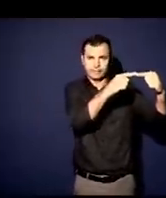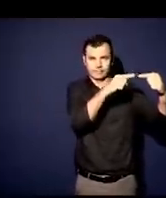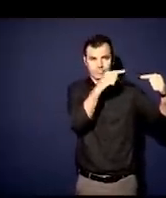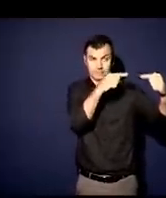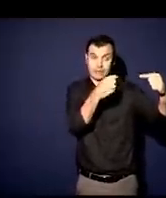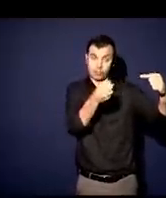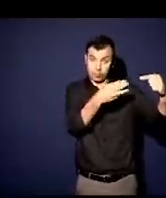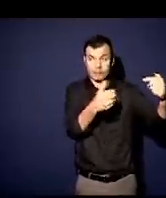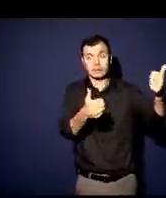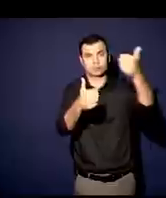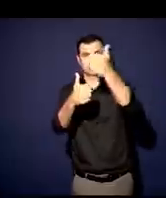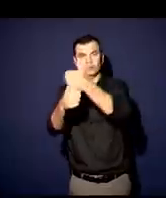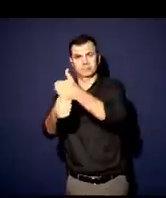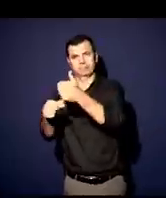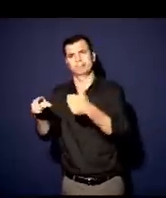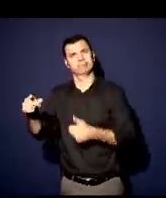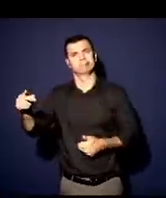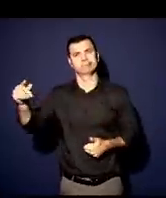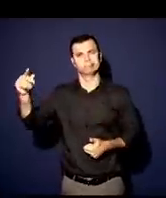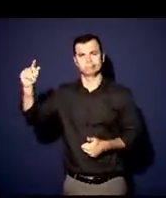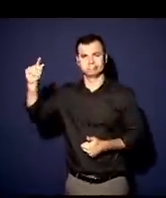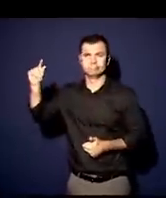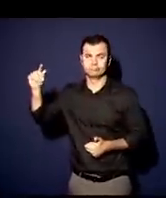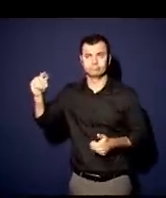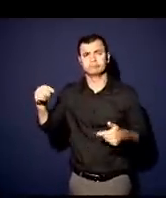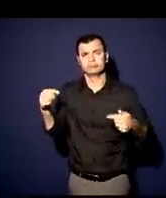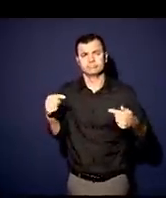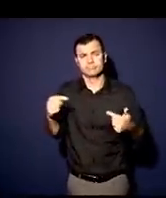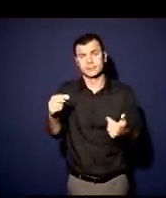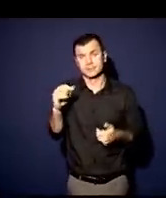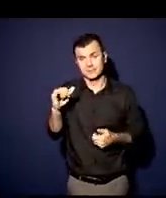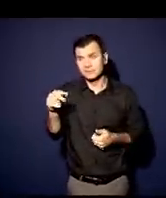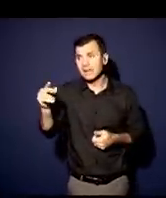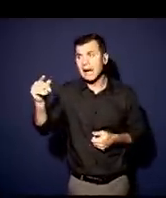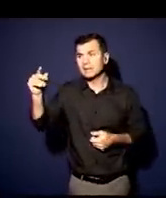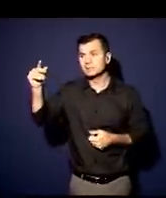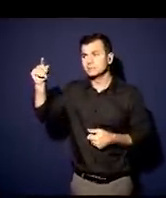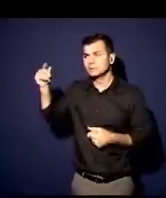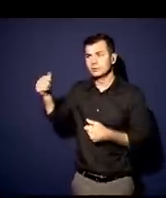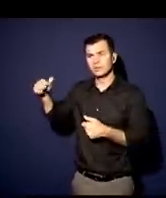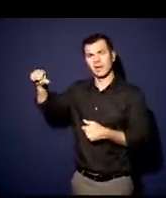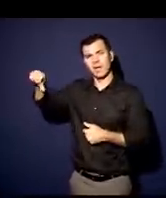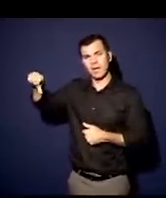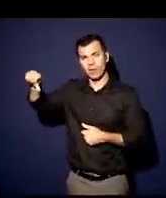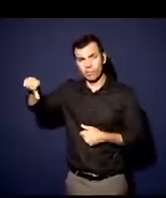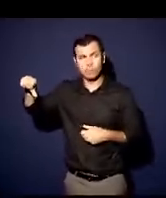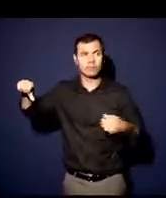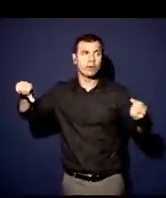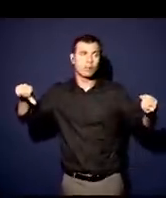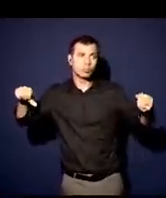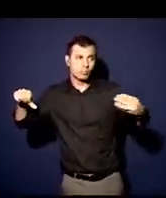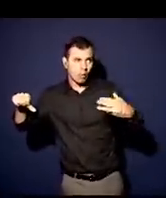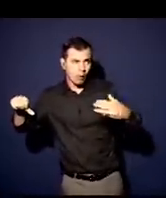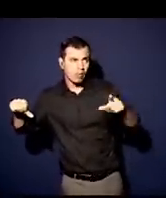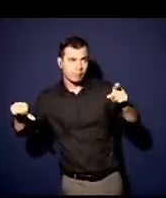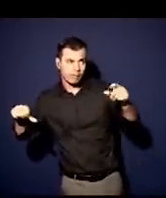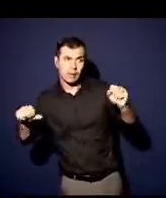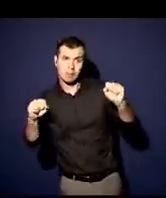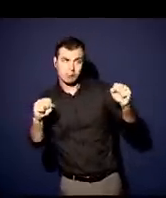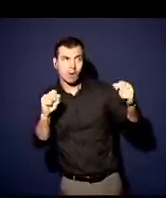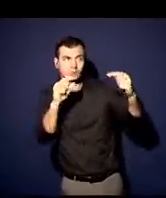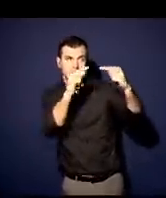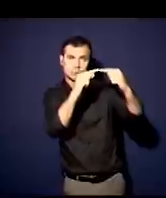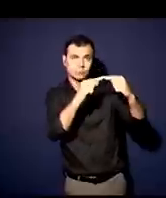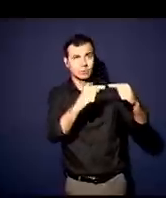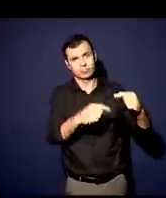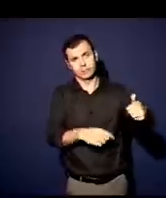inteligente. Ele diz assim, bom, se a meta antiga não é boa, a nova vai ser mais leniente do que foi a antiga. É